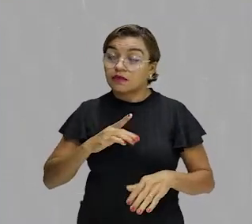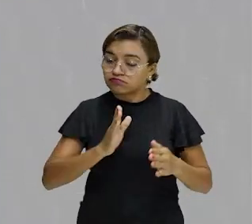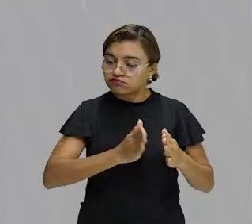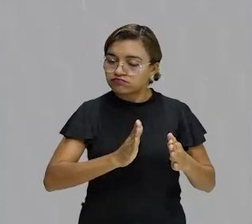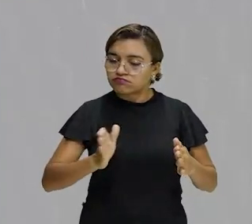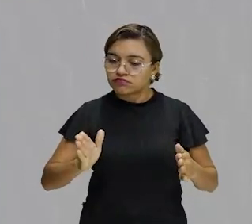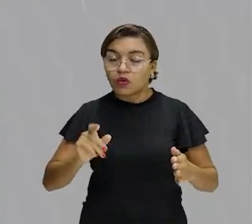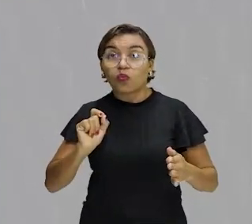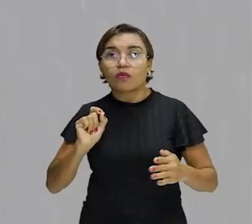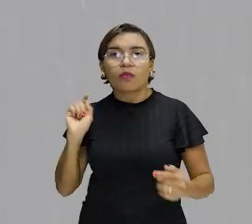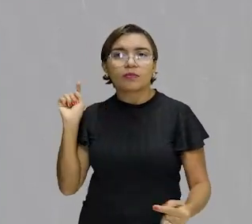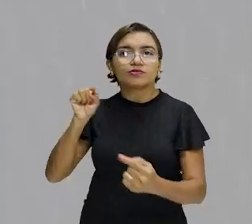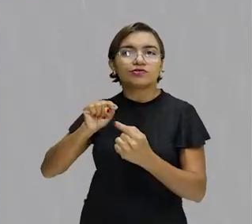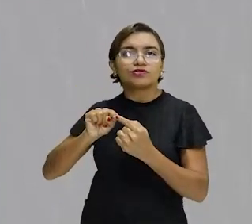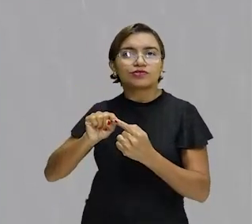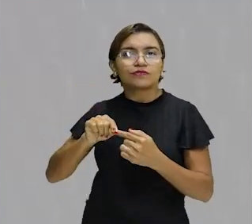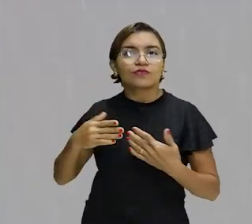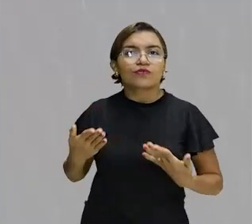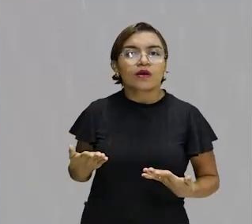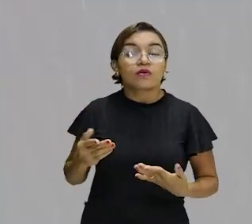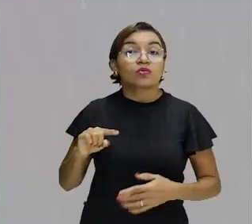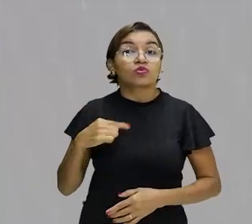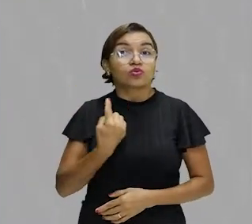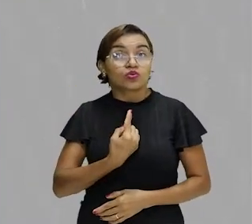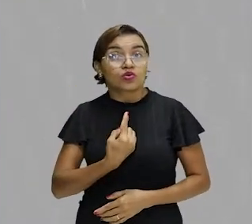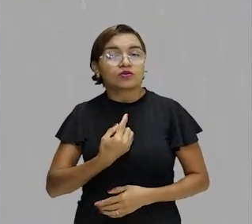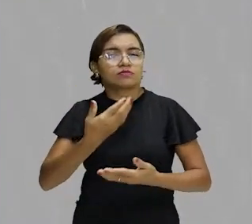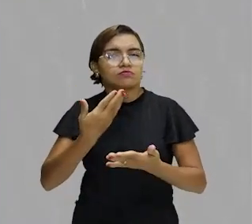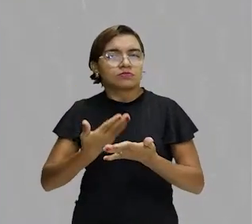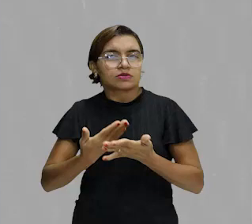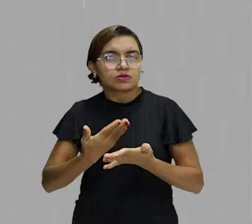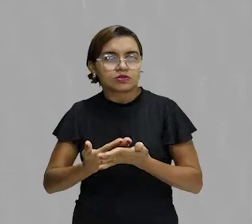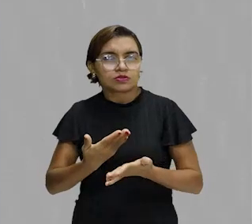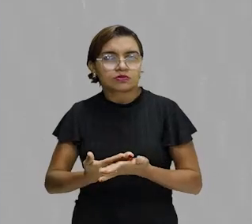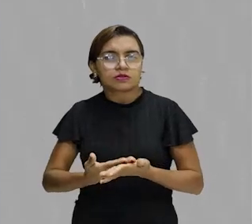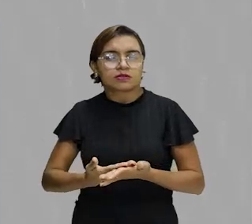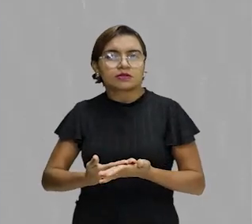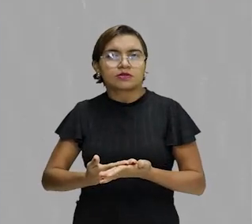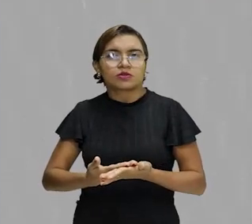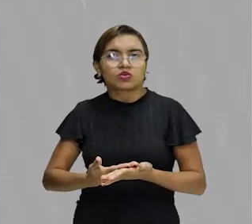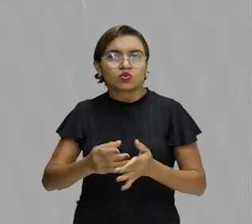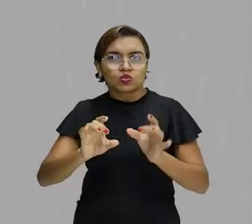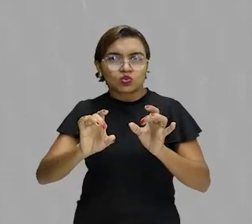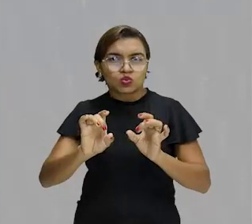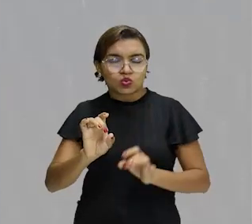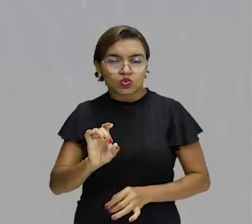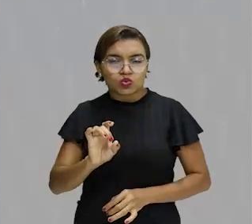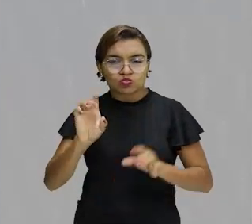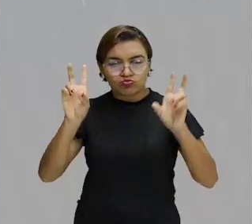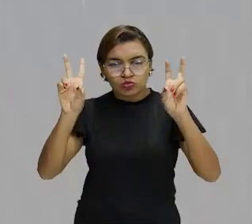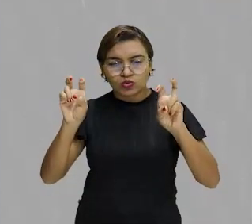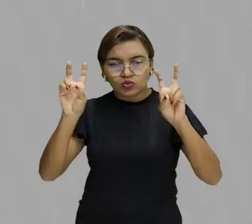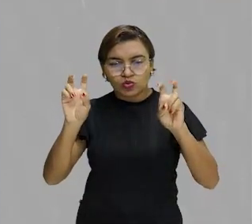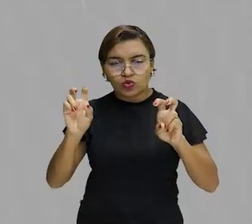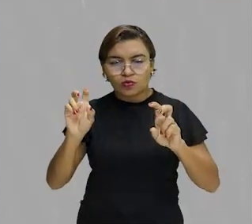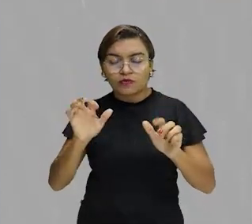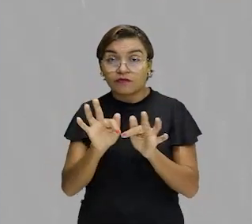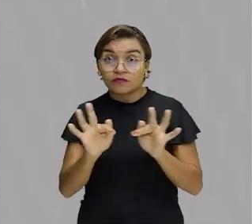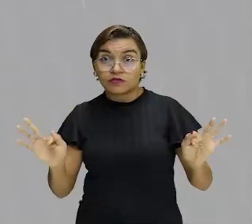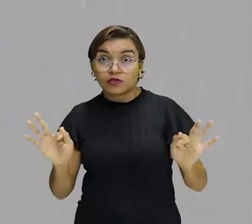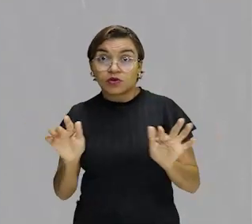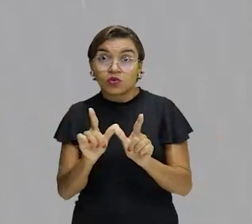atenção. Você vai ver em muitos materiais por aí, em muitos livros, inclusive, que quando a gente fala de função inversa,